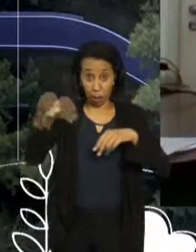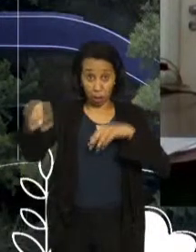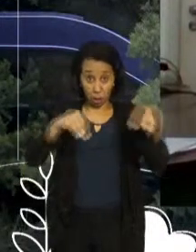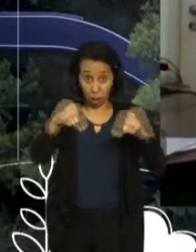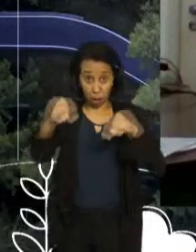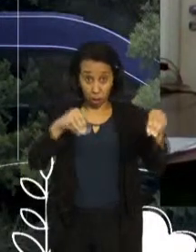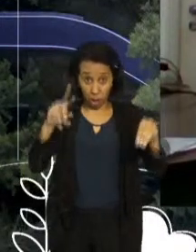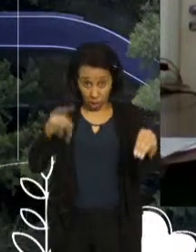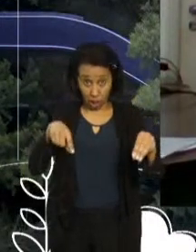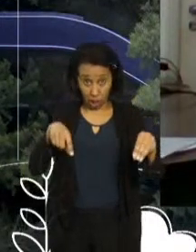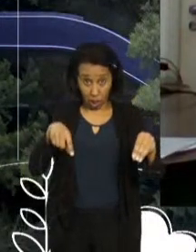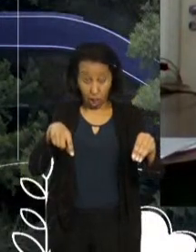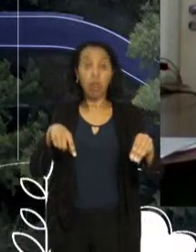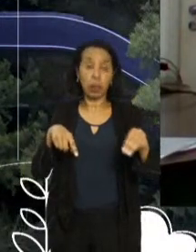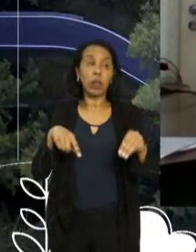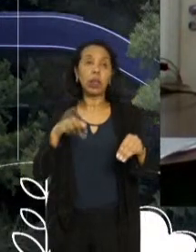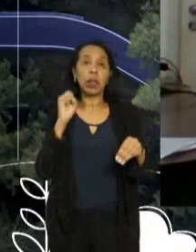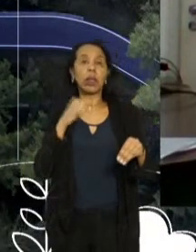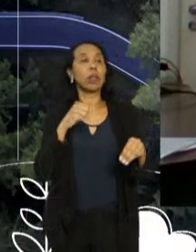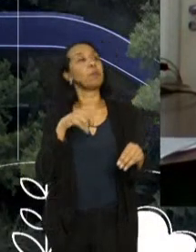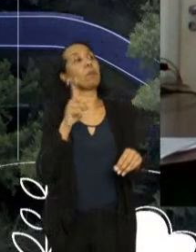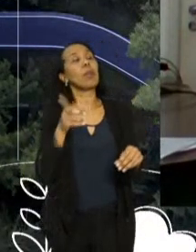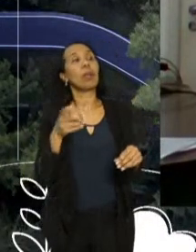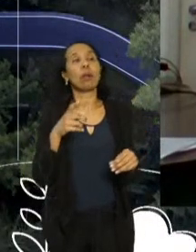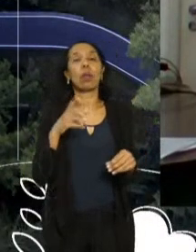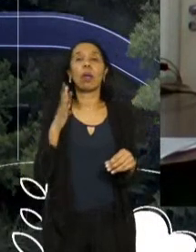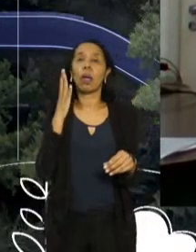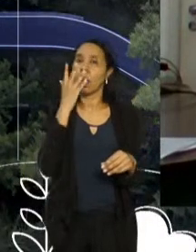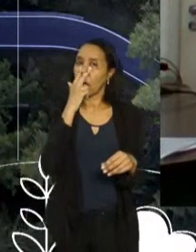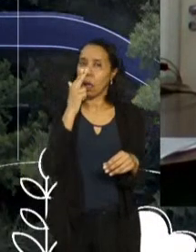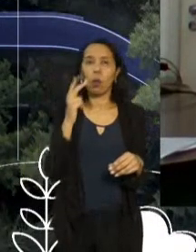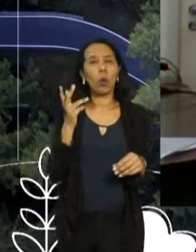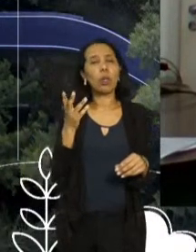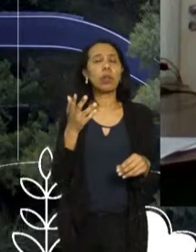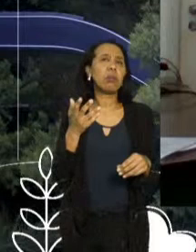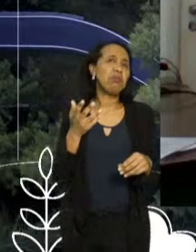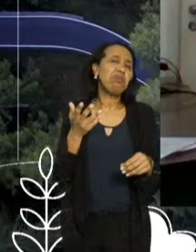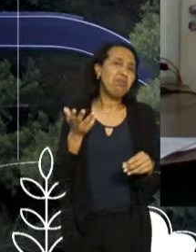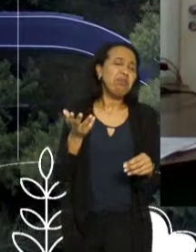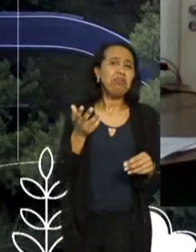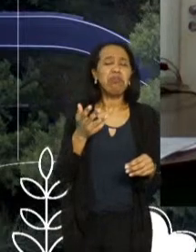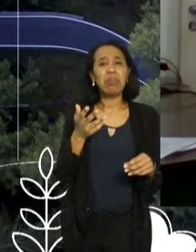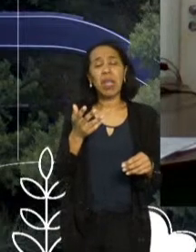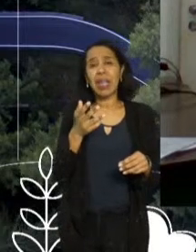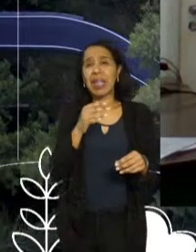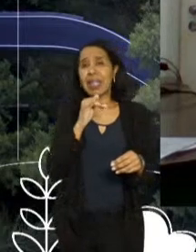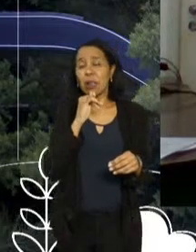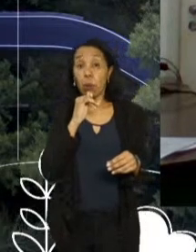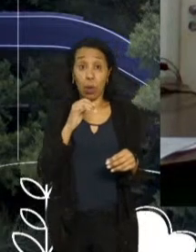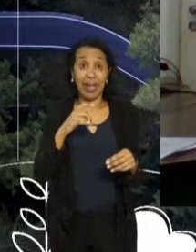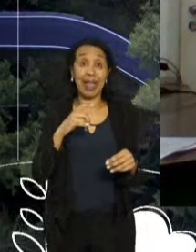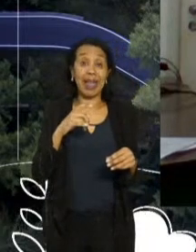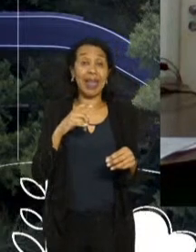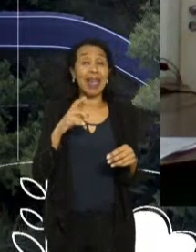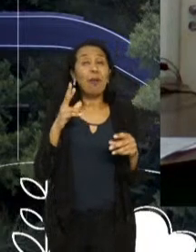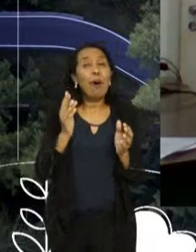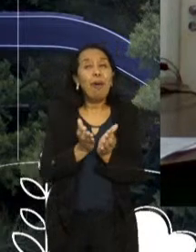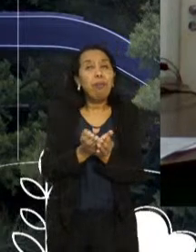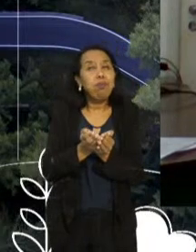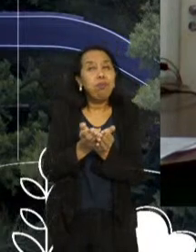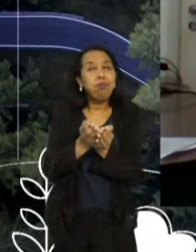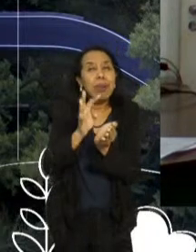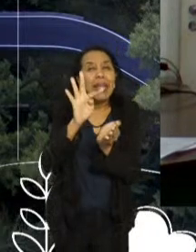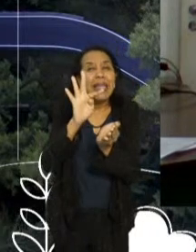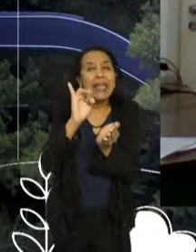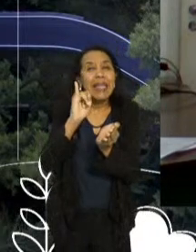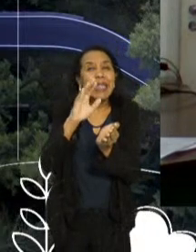ficarem. Eu acho que isso é mais ou menos como o Titanic, né? Tem bote salva-vida para quem está lá em